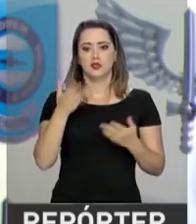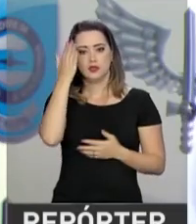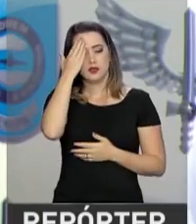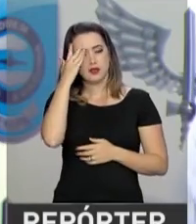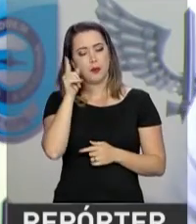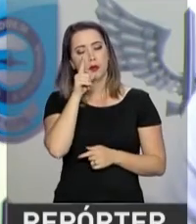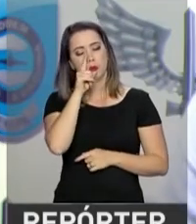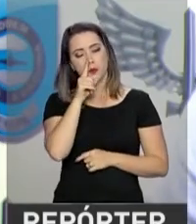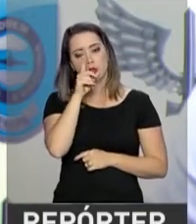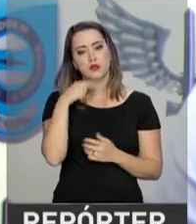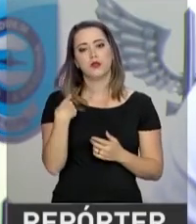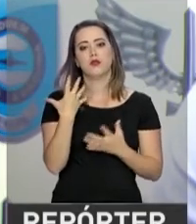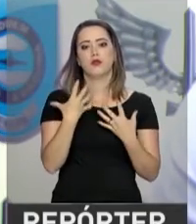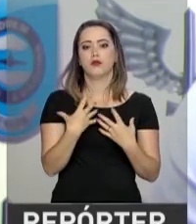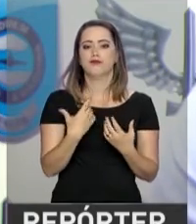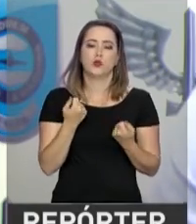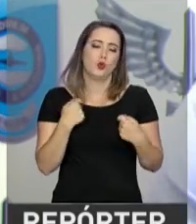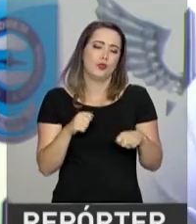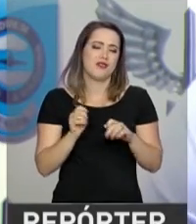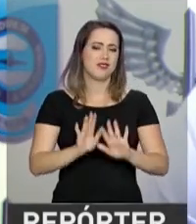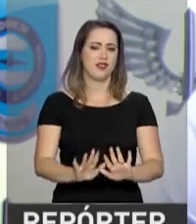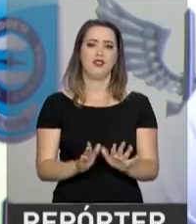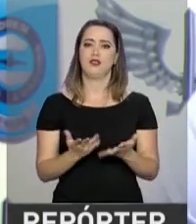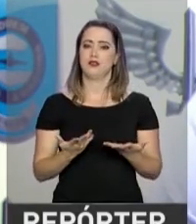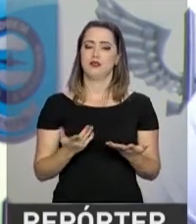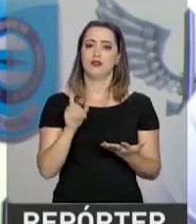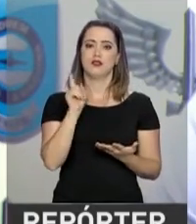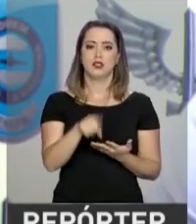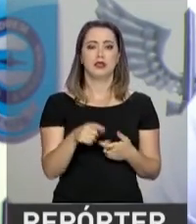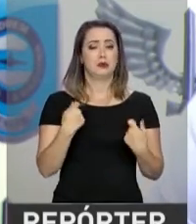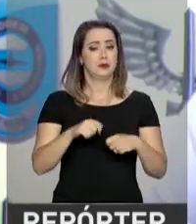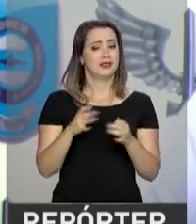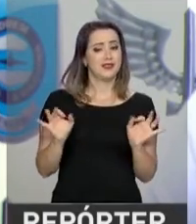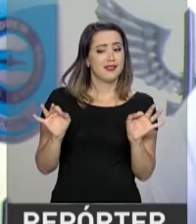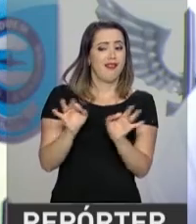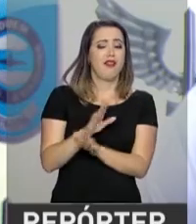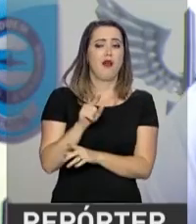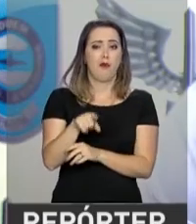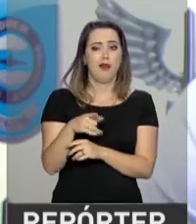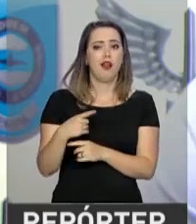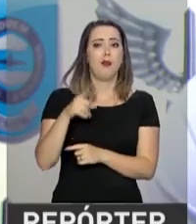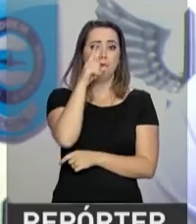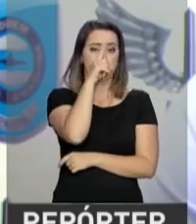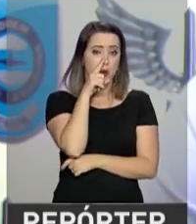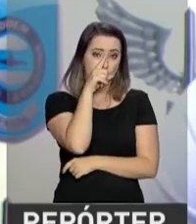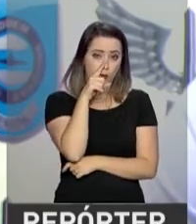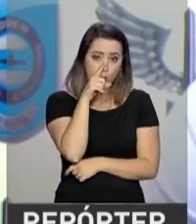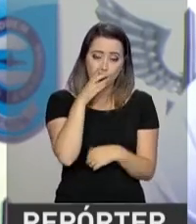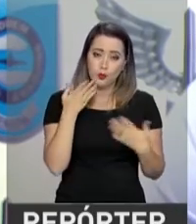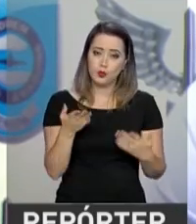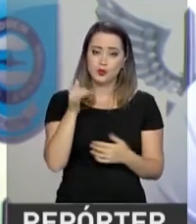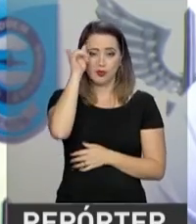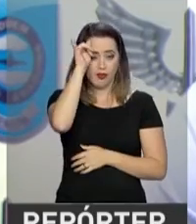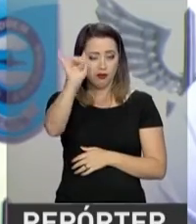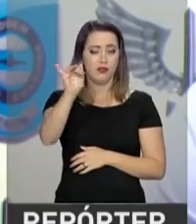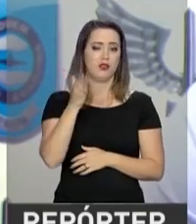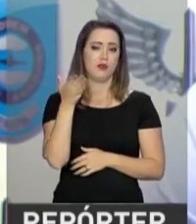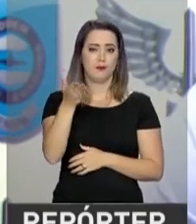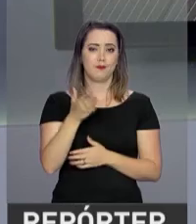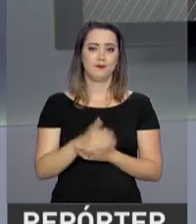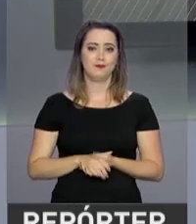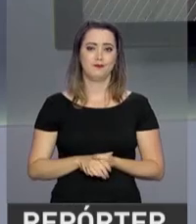sabendo dos riscos vamos fazer isso não né acho que é um hábito que a gente tem certeza que causa riscos e vamos evitar esse tipo de